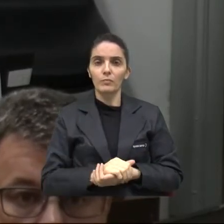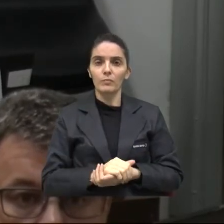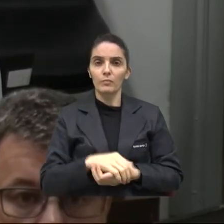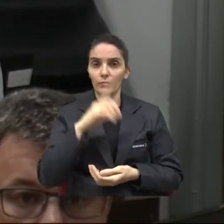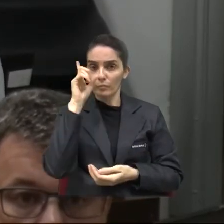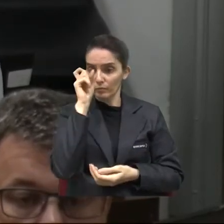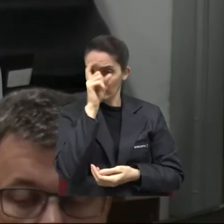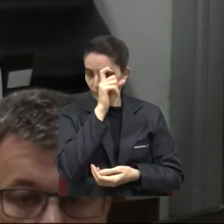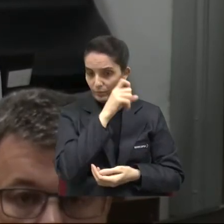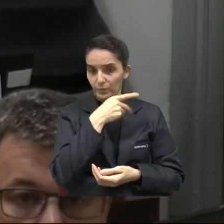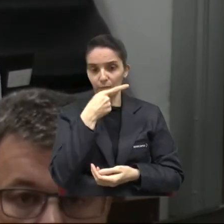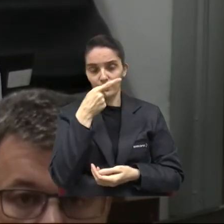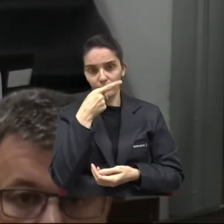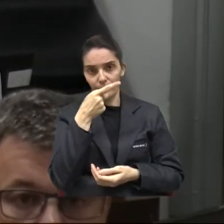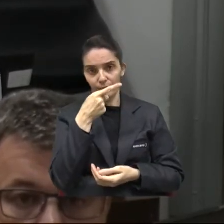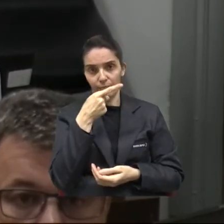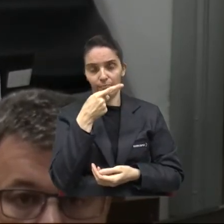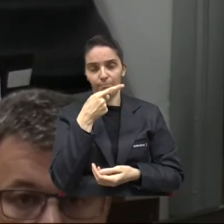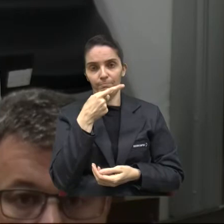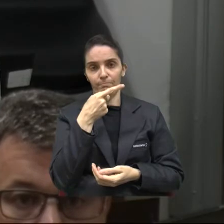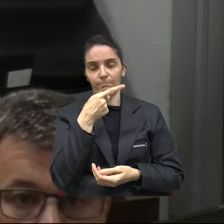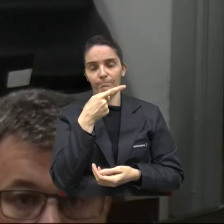complicado falar do pastor Márcio hoje.